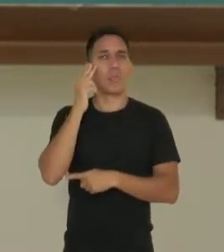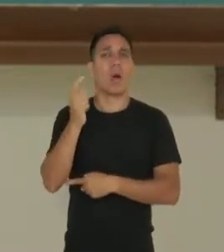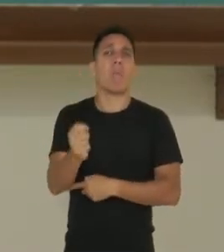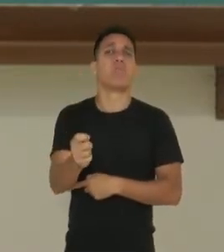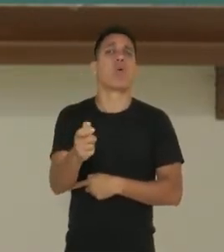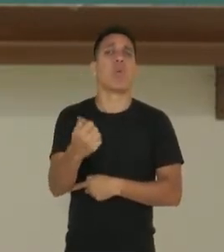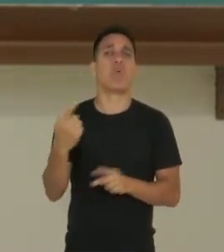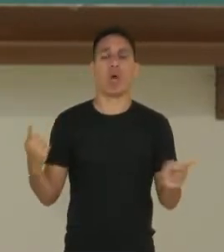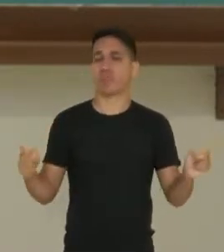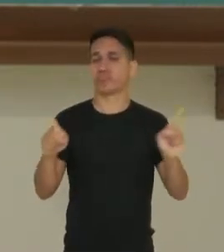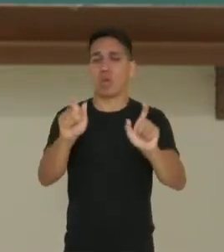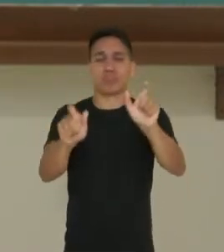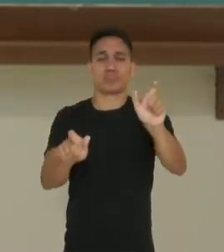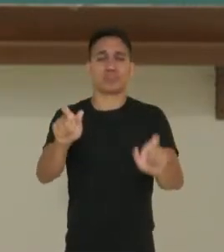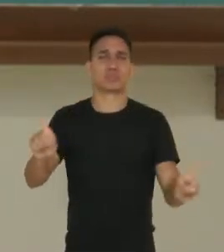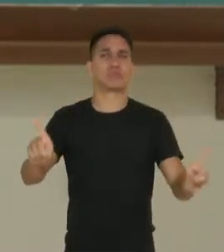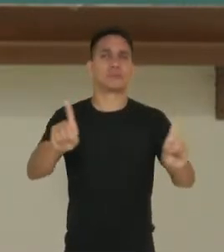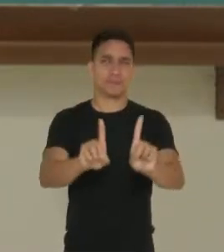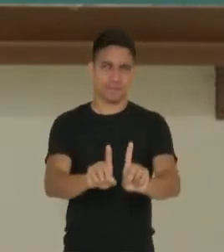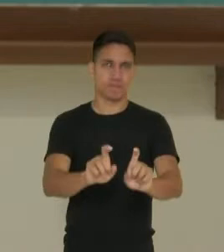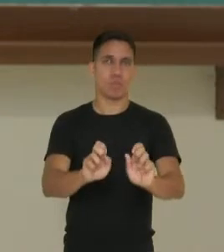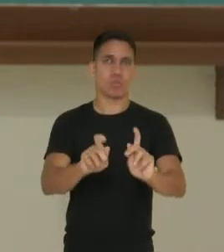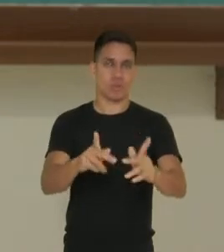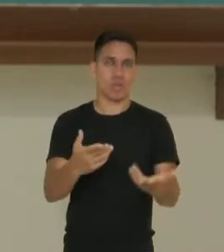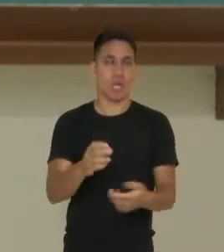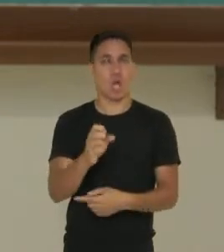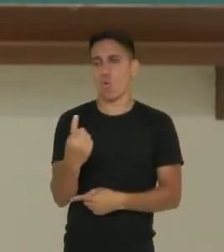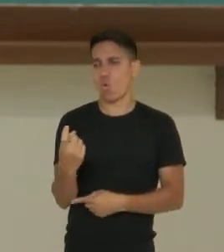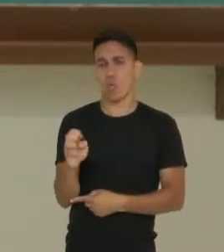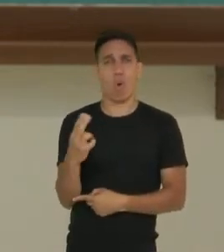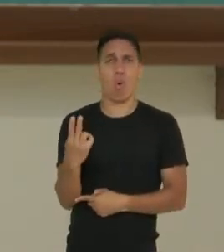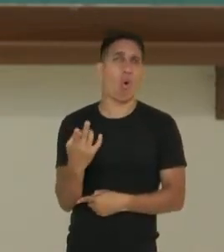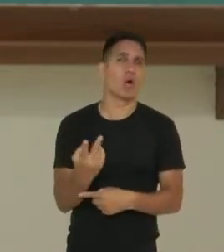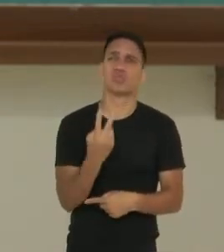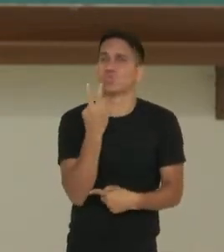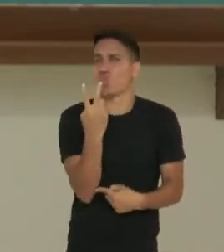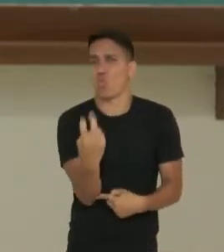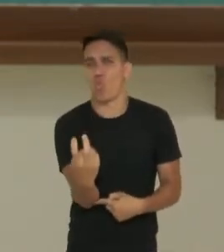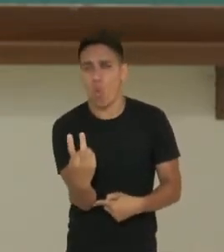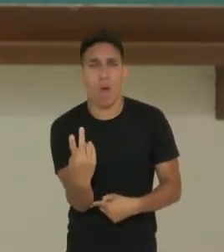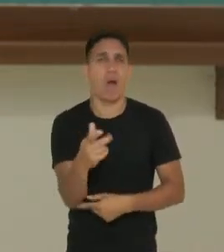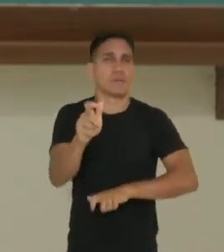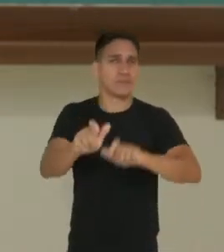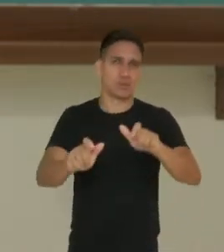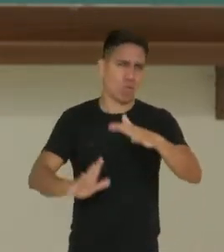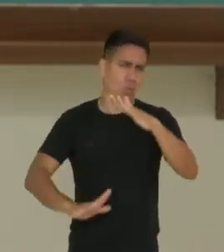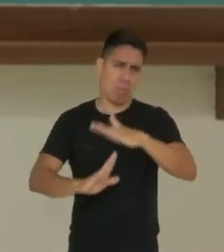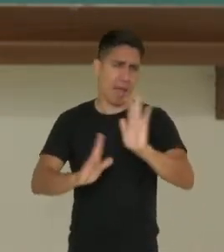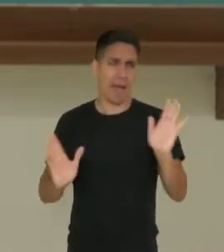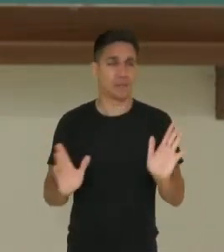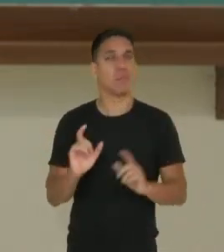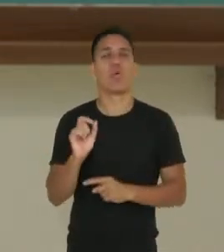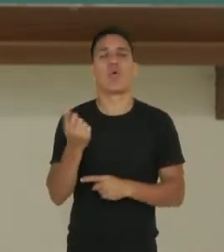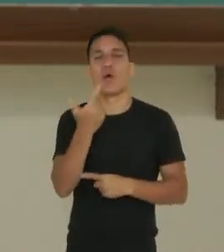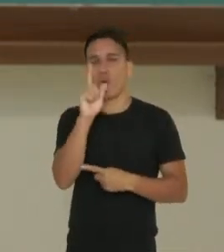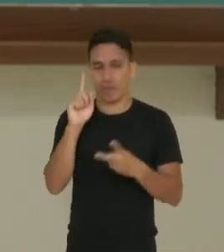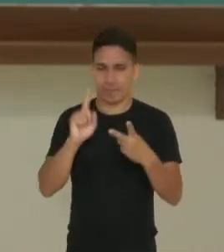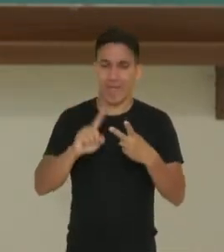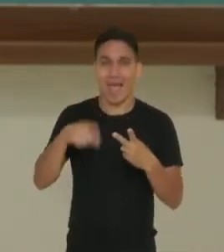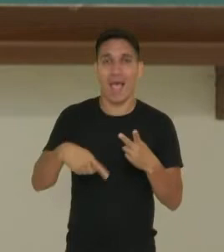poucos personagens, né? Então, uma ou duas pessoas ali no máximo. O que mais? É um